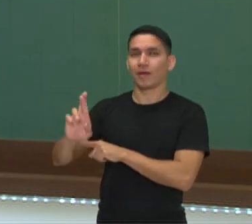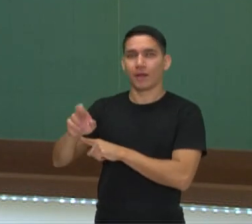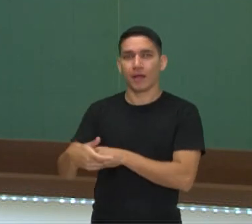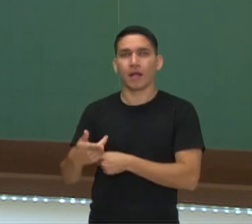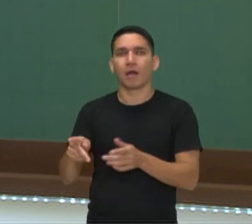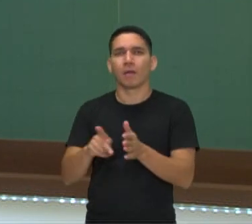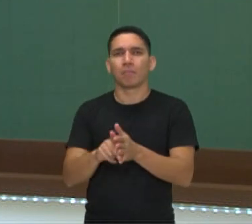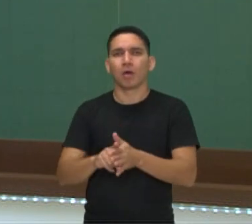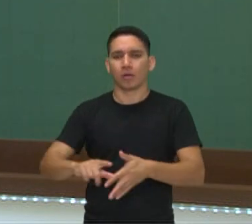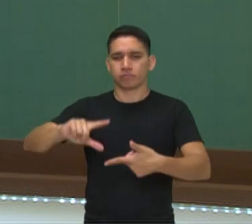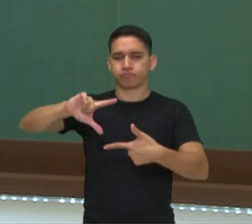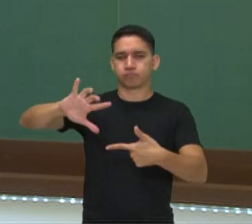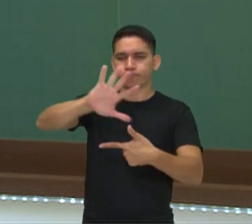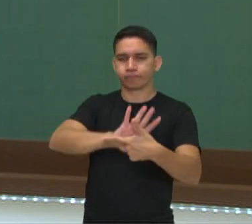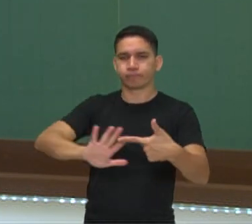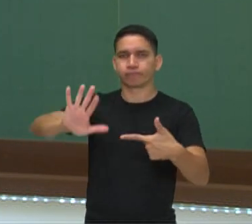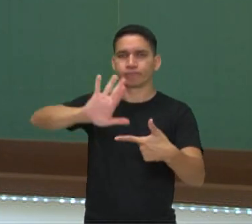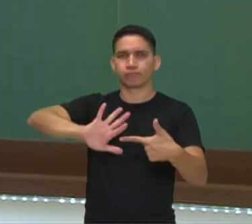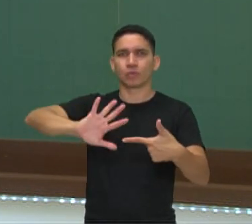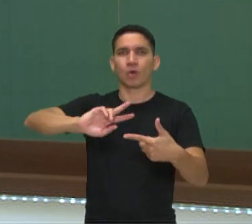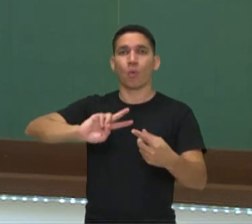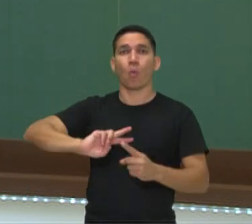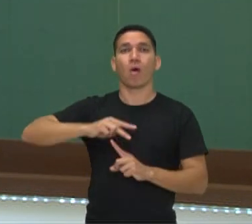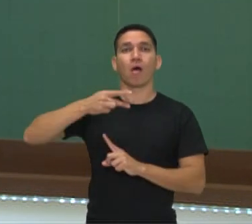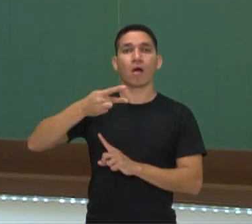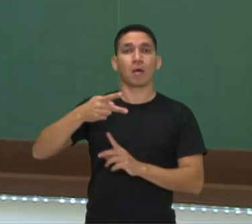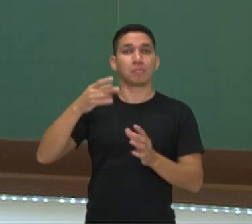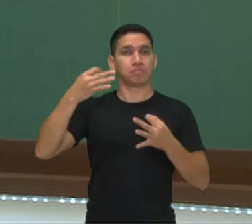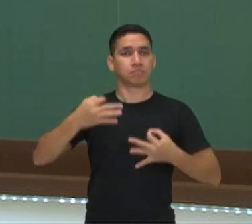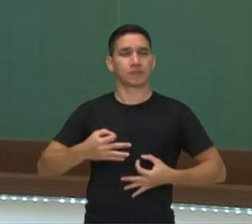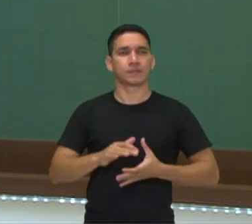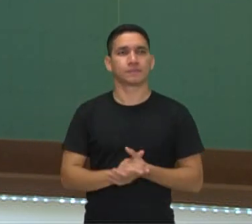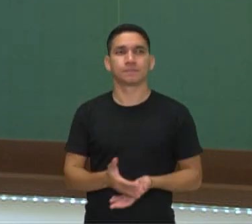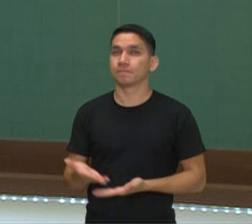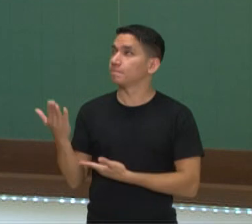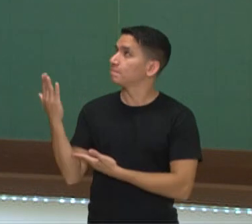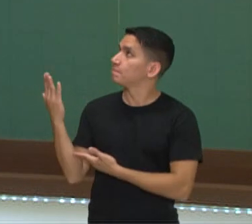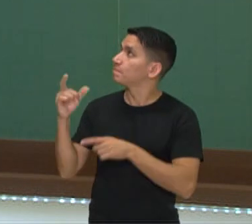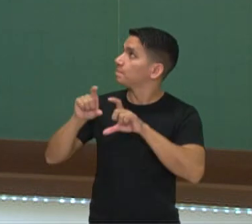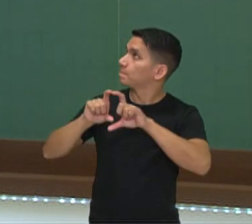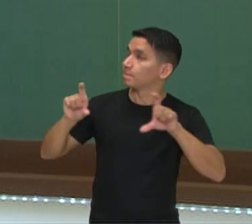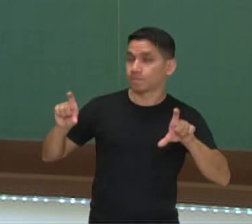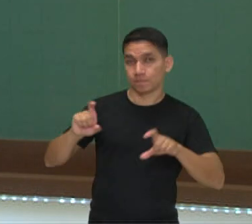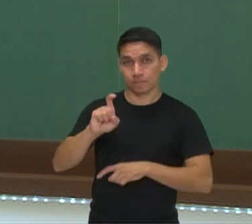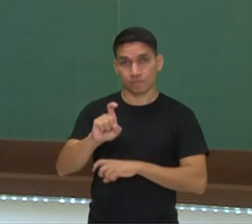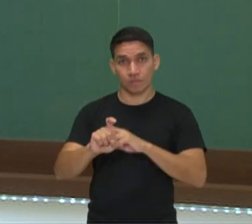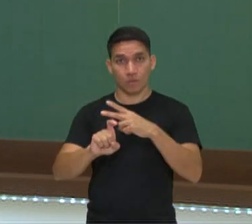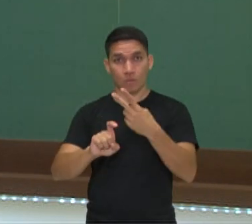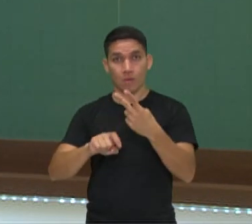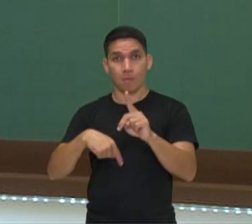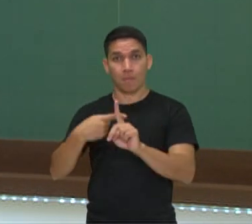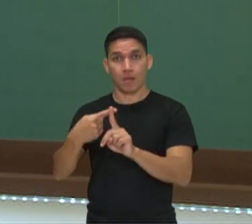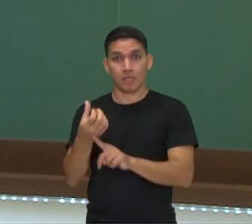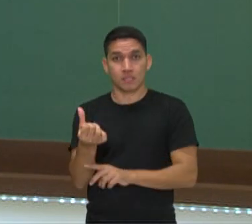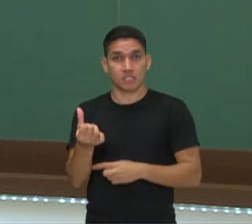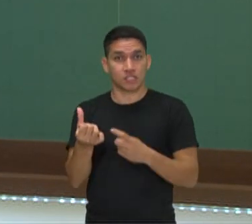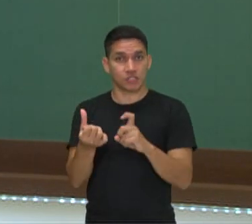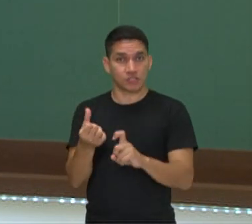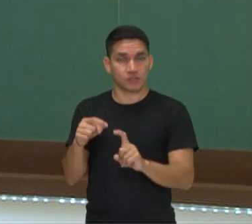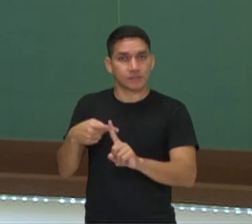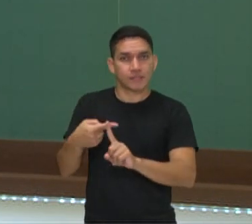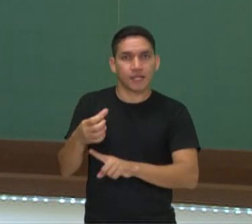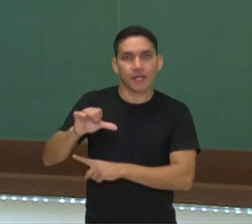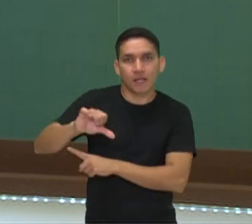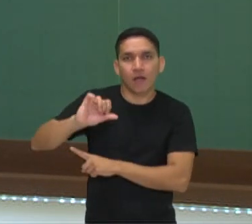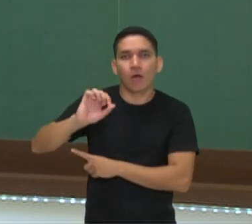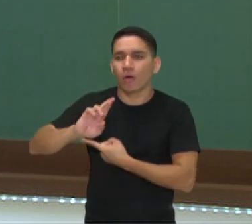trinômio quadrado perfeito. Olha lá, ó, x² mais 6x mais 9 era aquela expressão lá